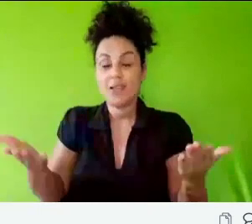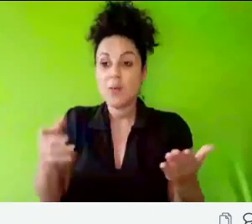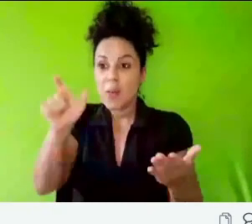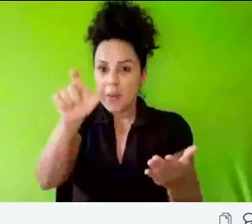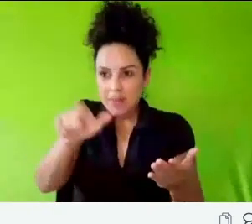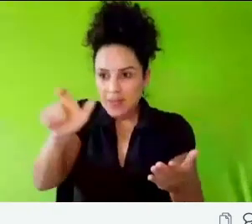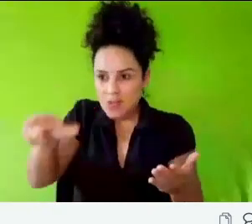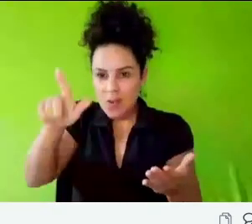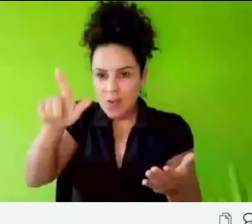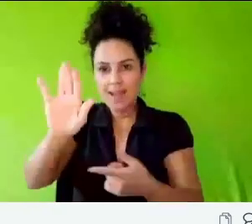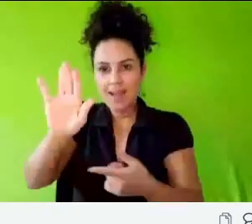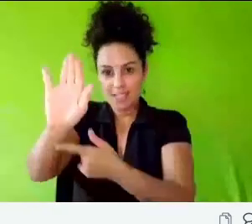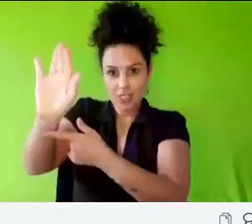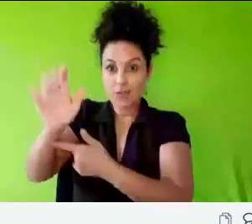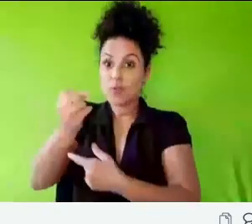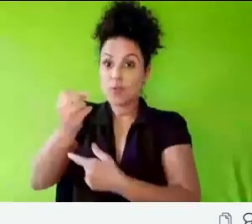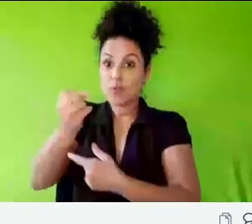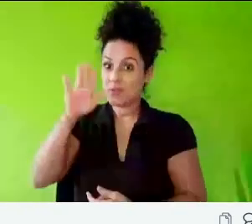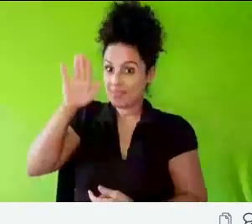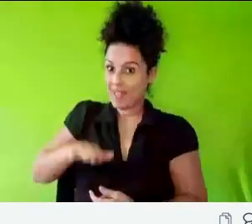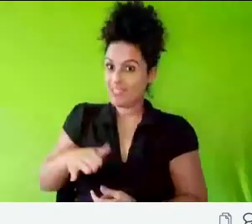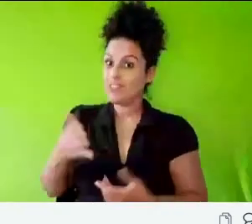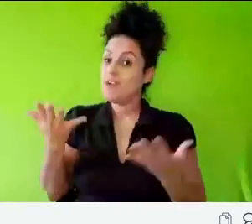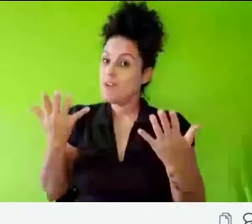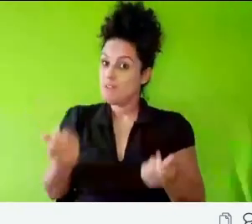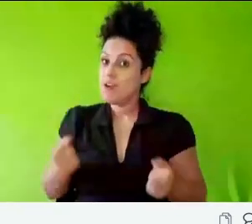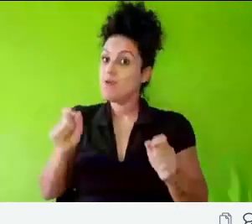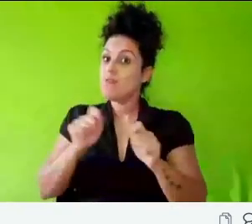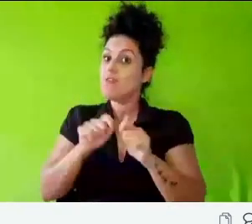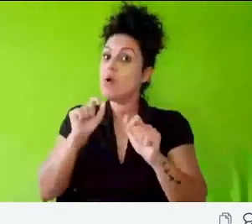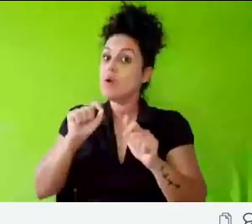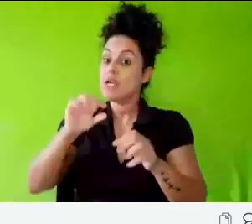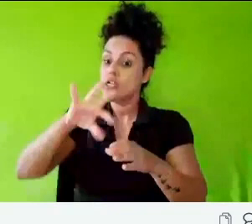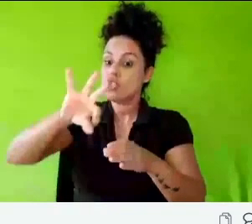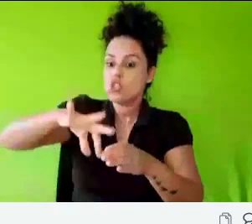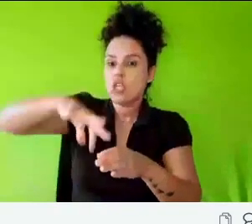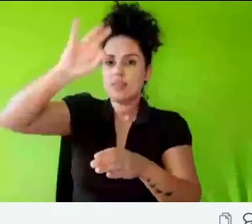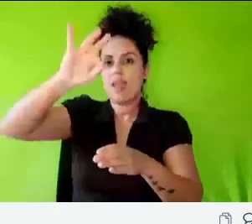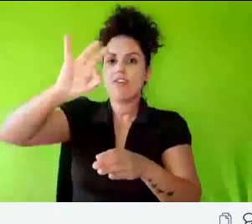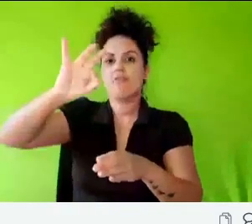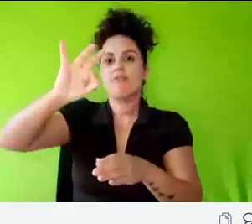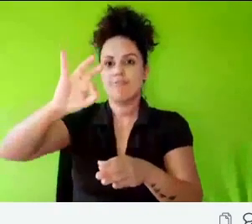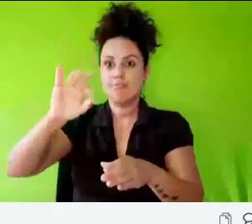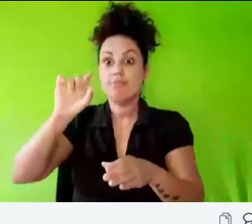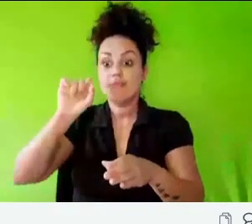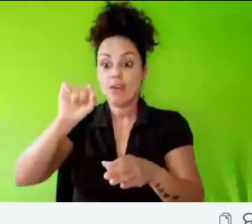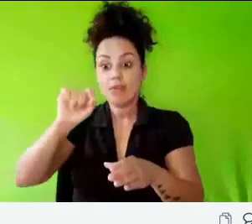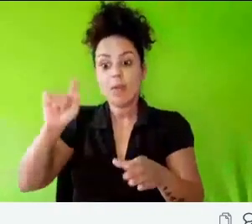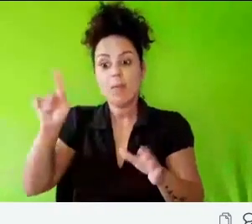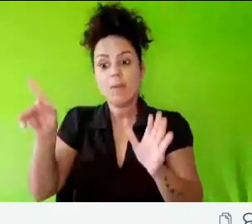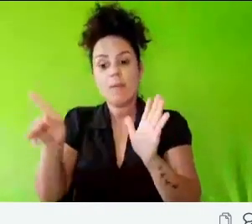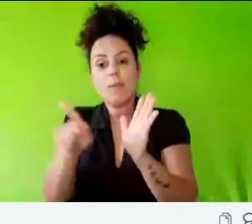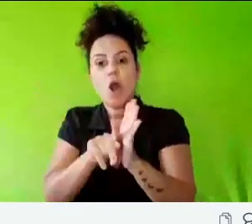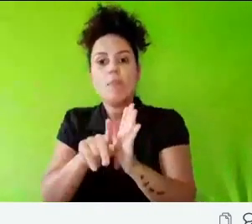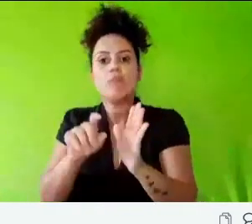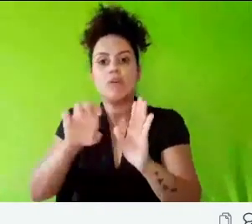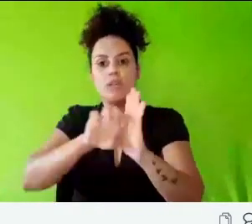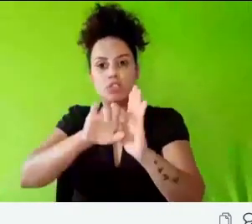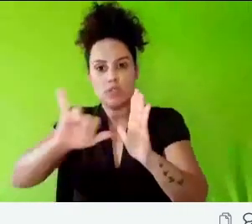tarde. Realizaremos a seguir o sorteio eletrônico relativo ao edital número 30 de